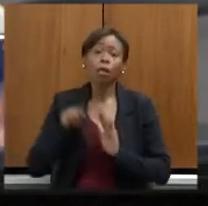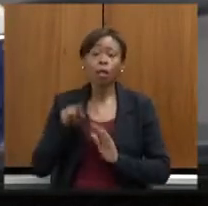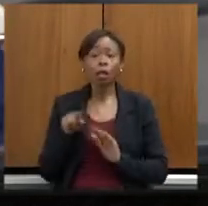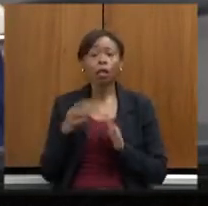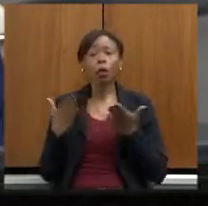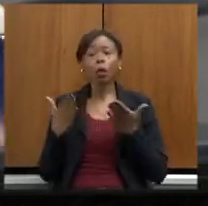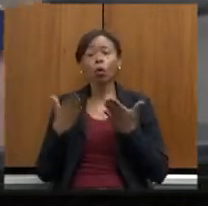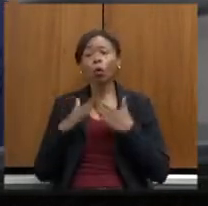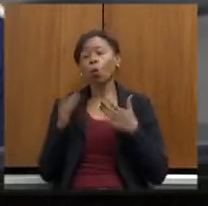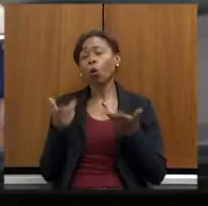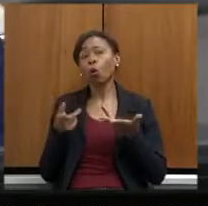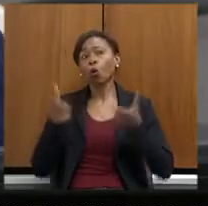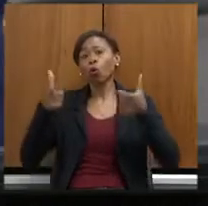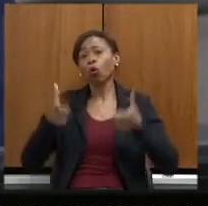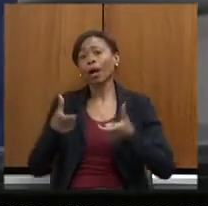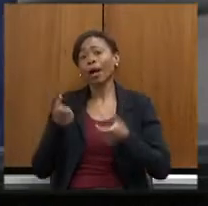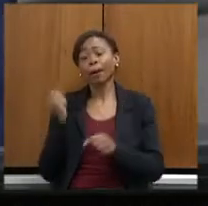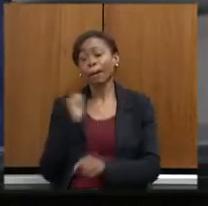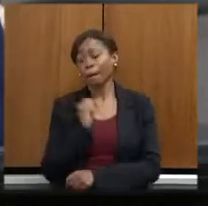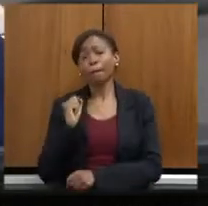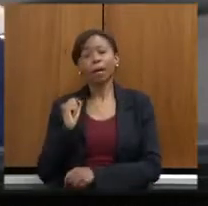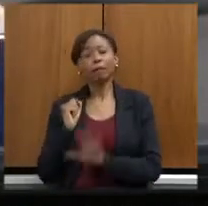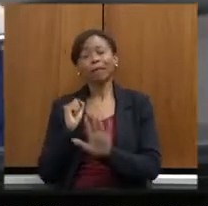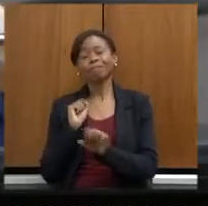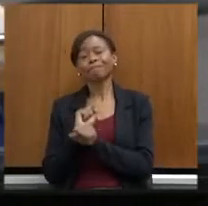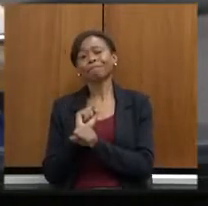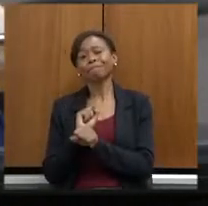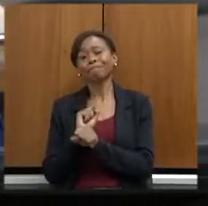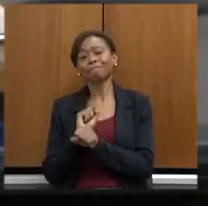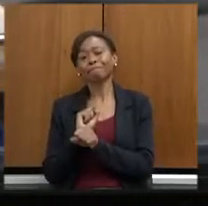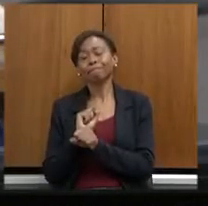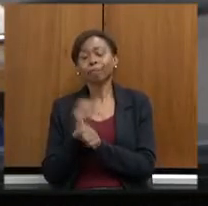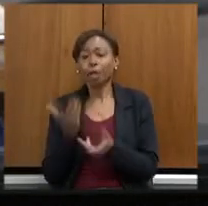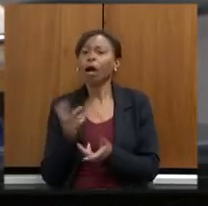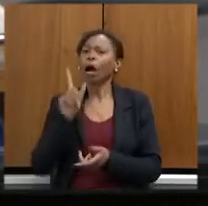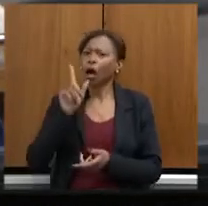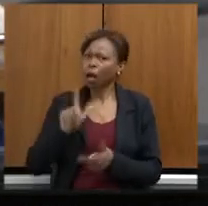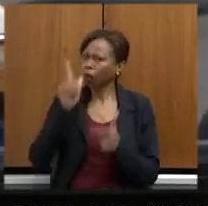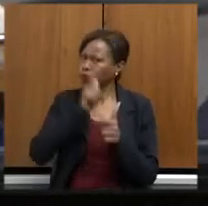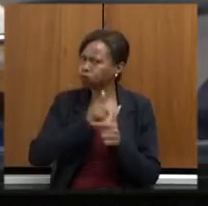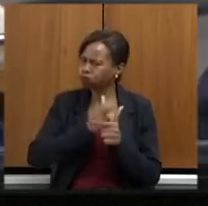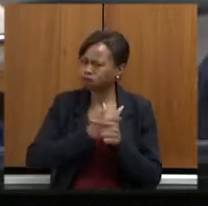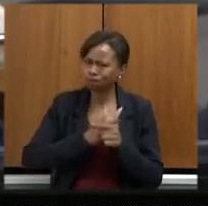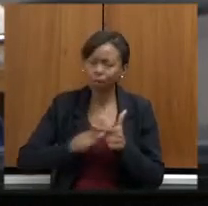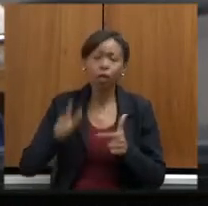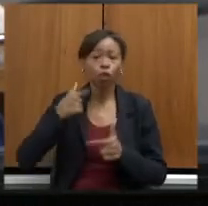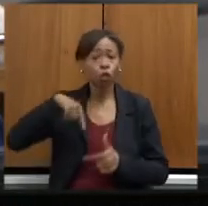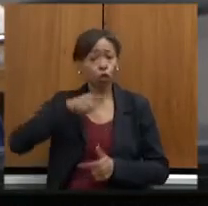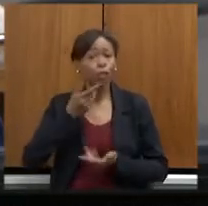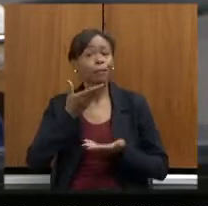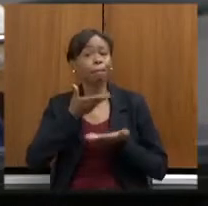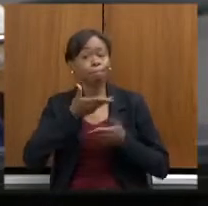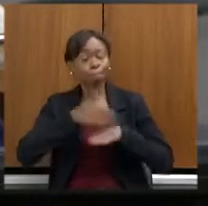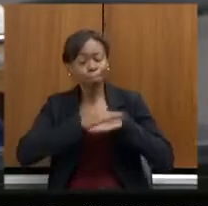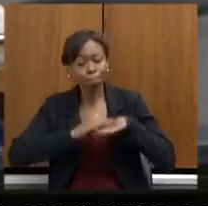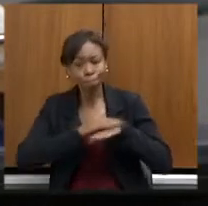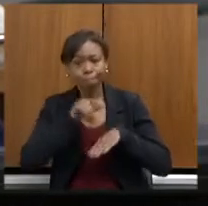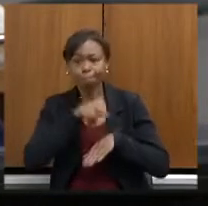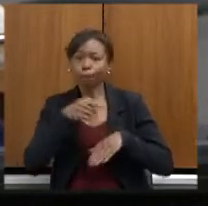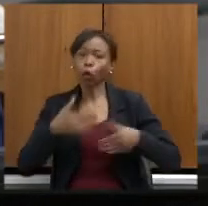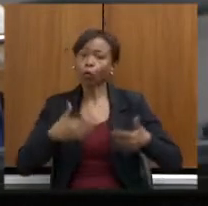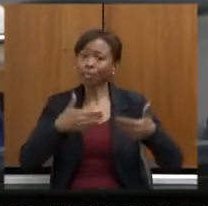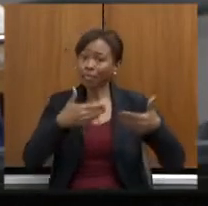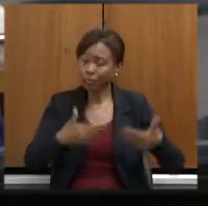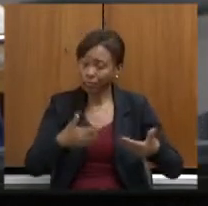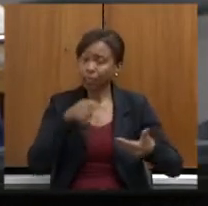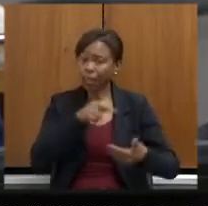48 horas sem matar boi sem matar o porco que tá lá então realmente é um transtorno nós estamos tratando disso com o ministério para gente simplificar esse